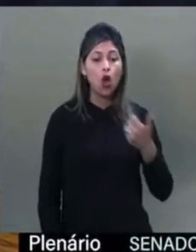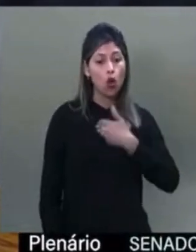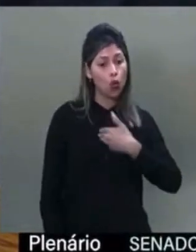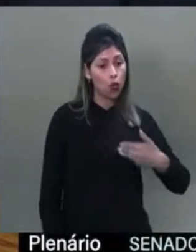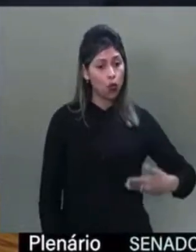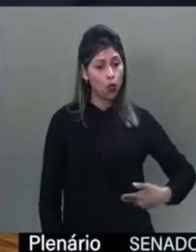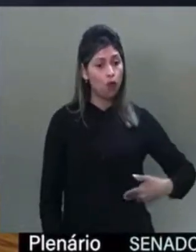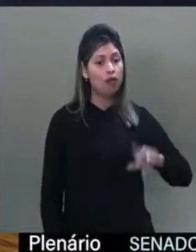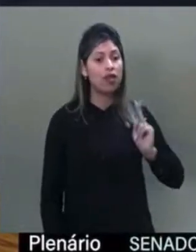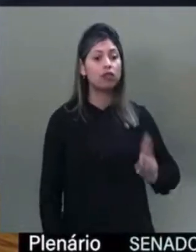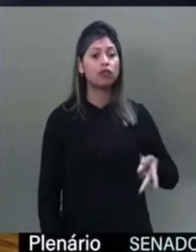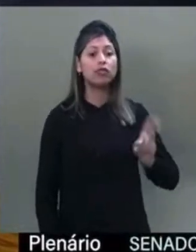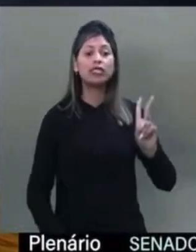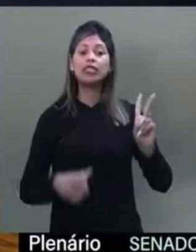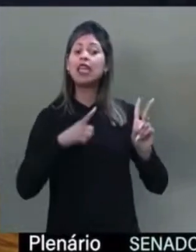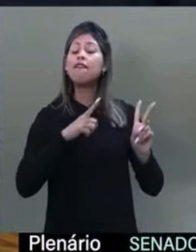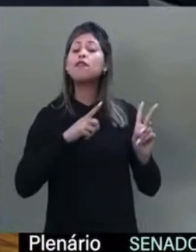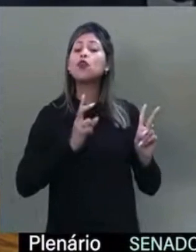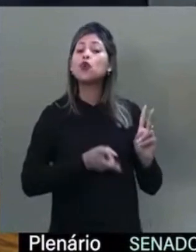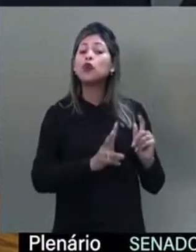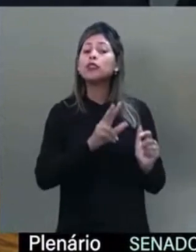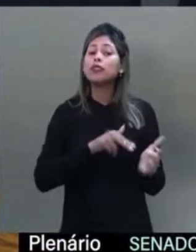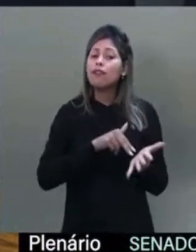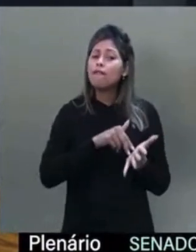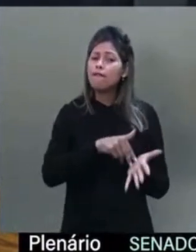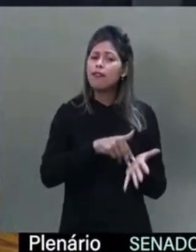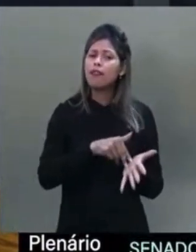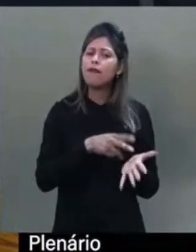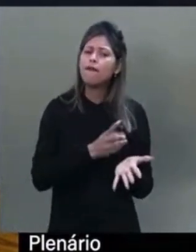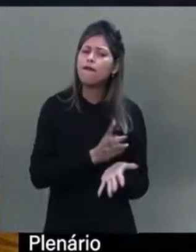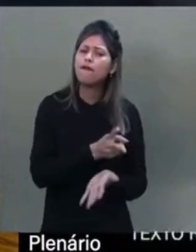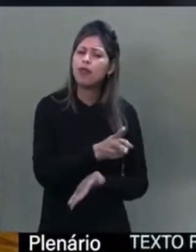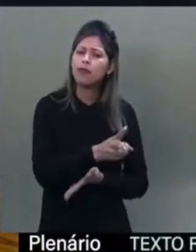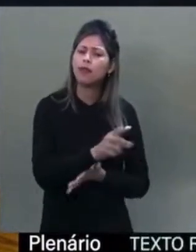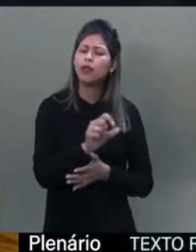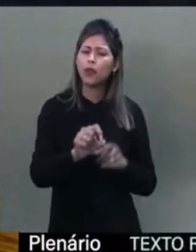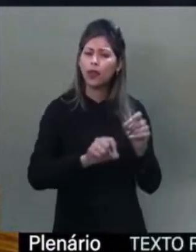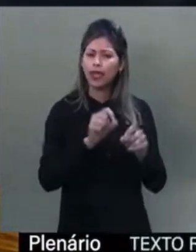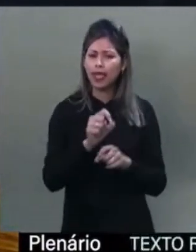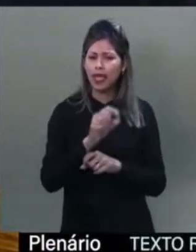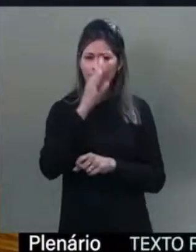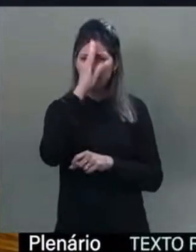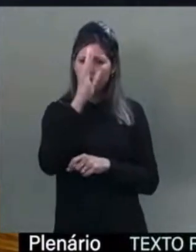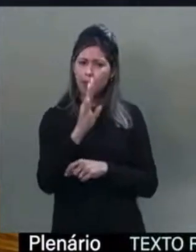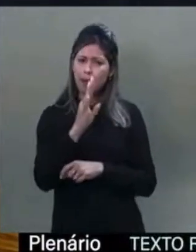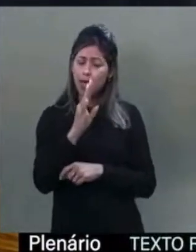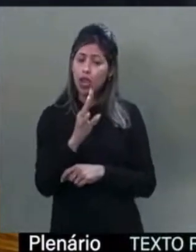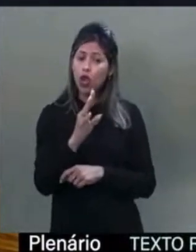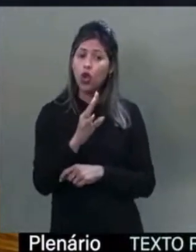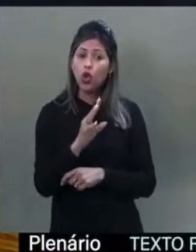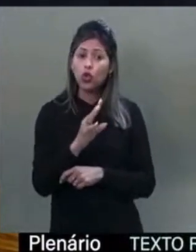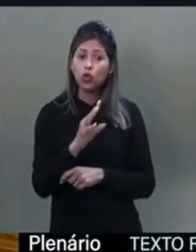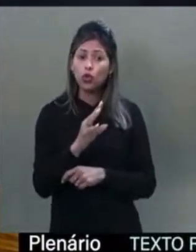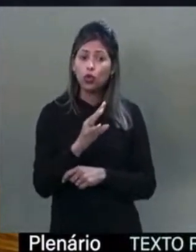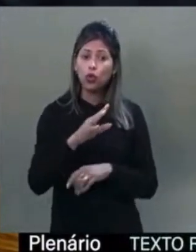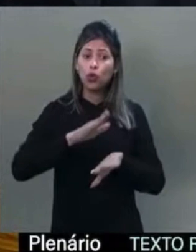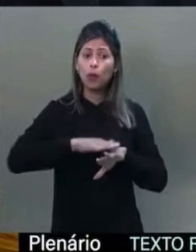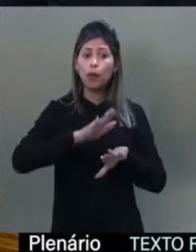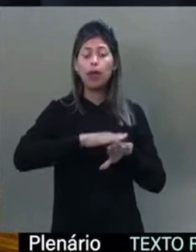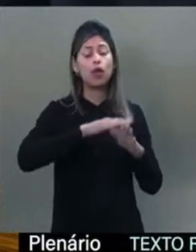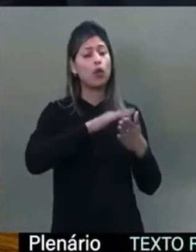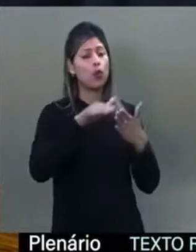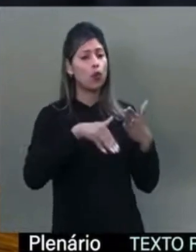mantiveram e conseguiram manter o superávit primário durante todo